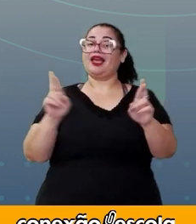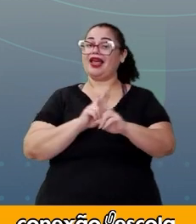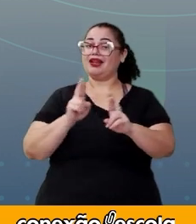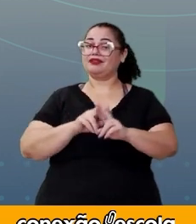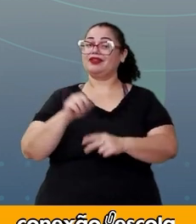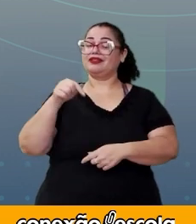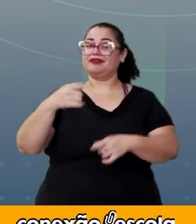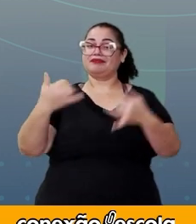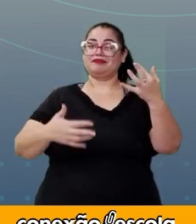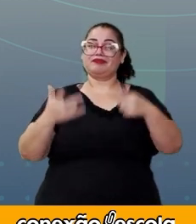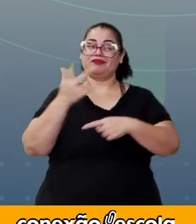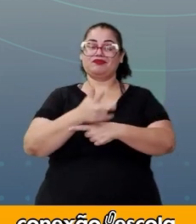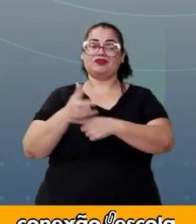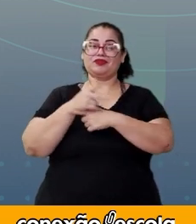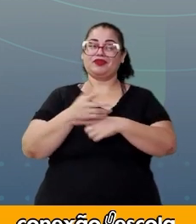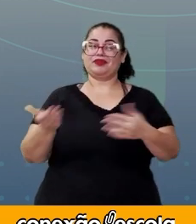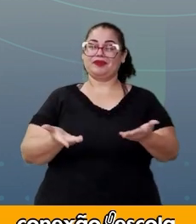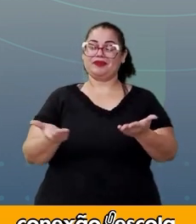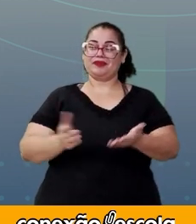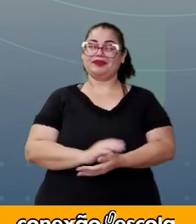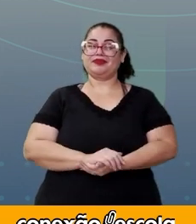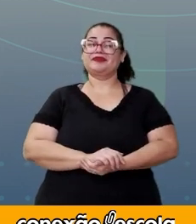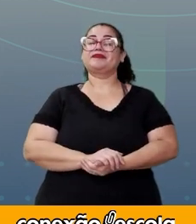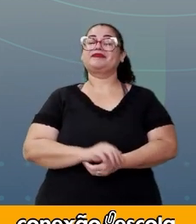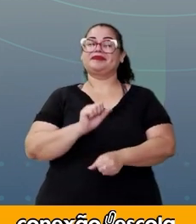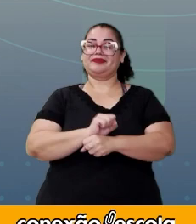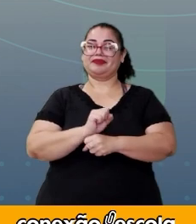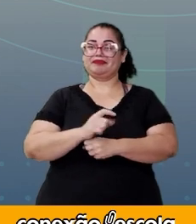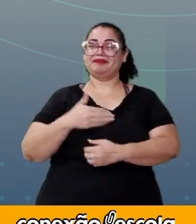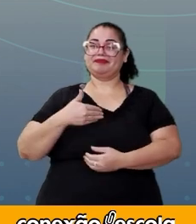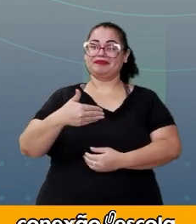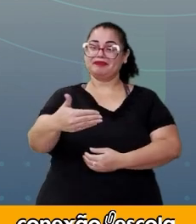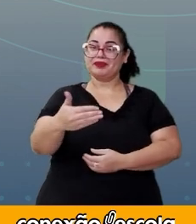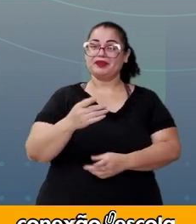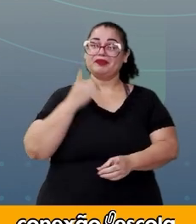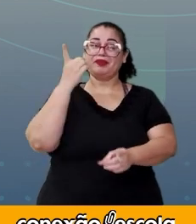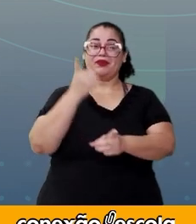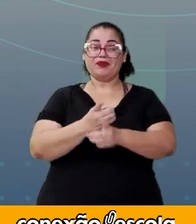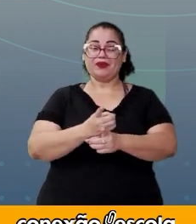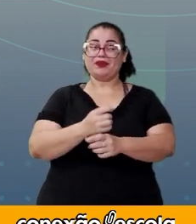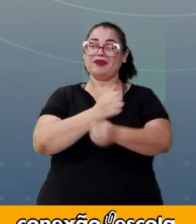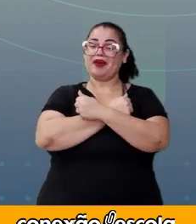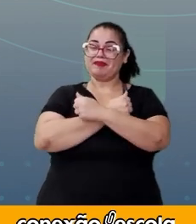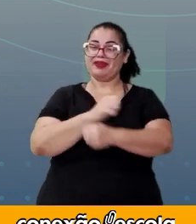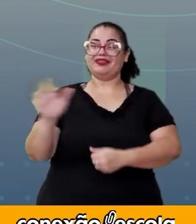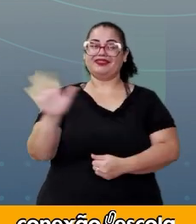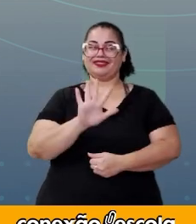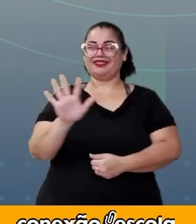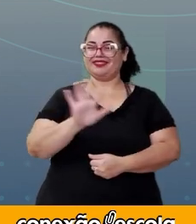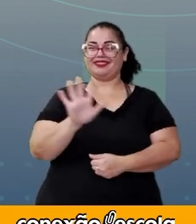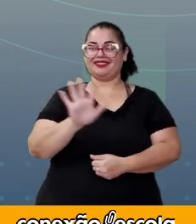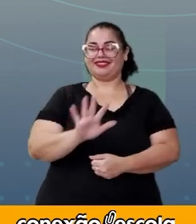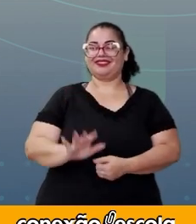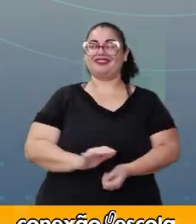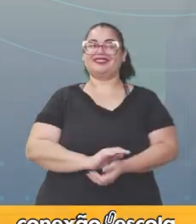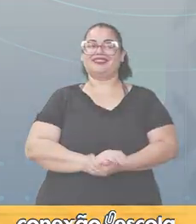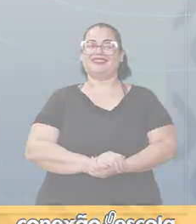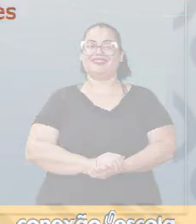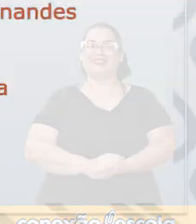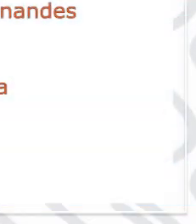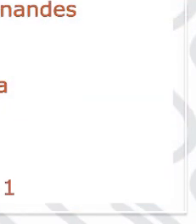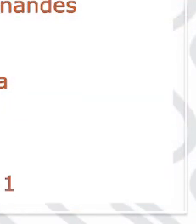relacionada a essa nossa videoaula. E eu espero vocês no nosso próximo encontro. Um abraço e até lá. Tchau, tchau.